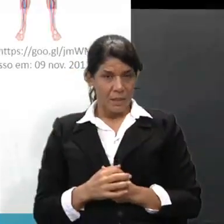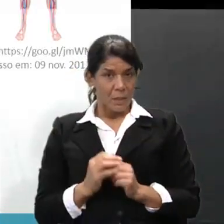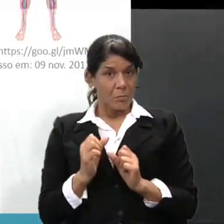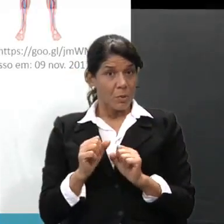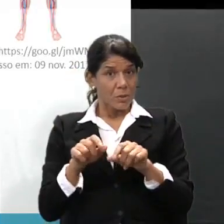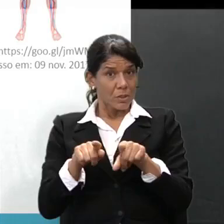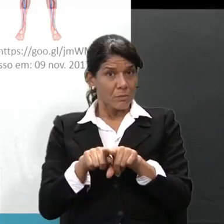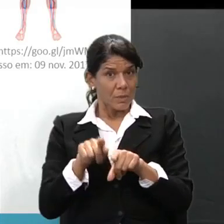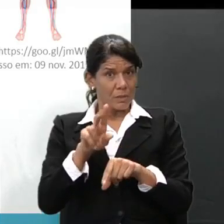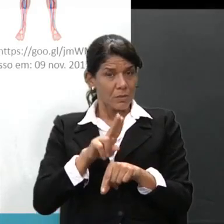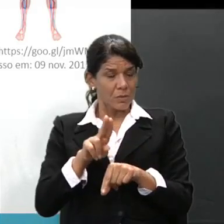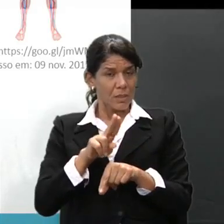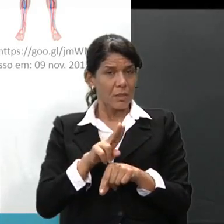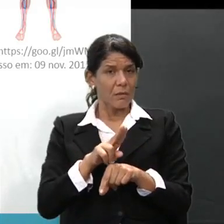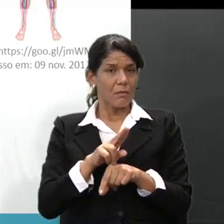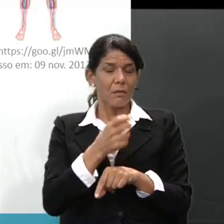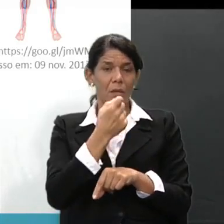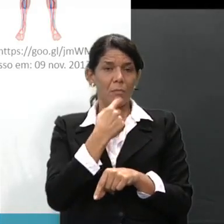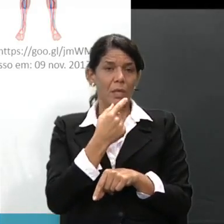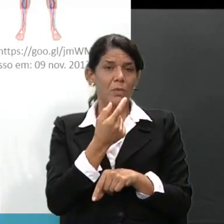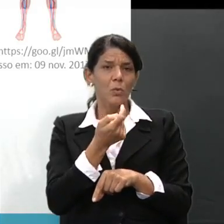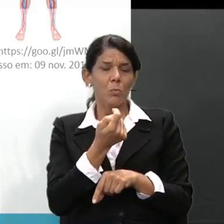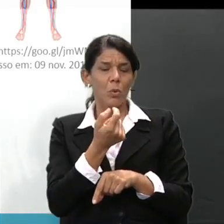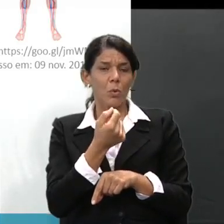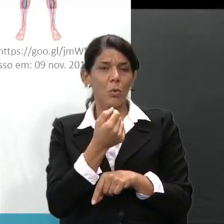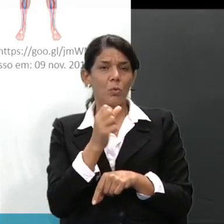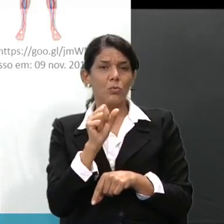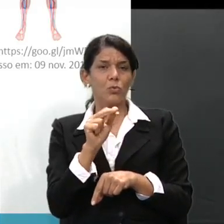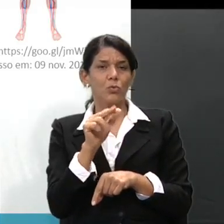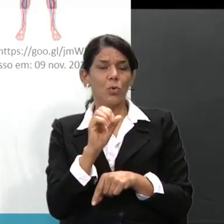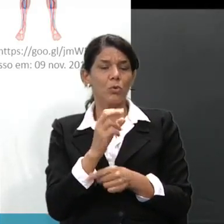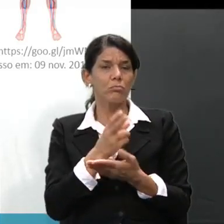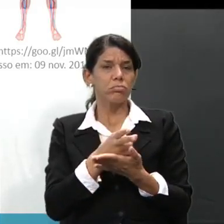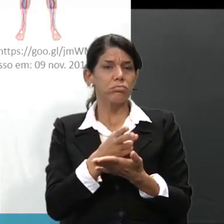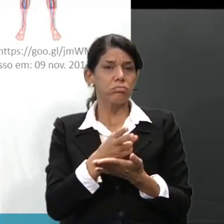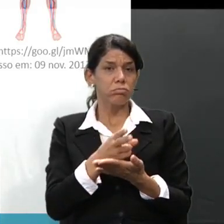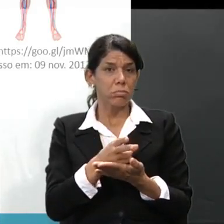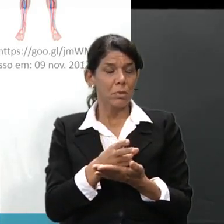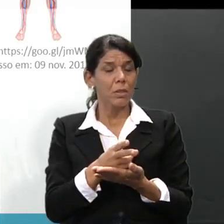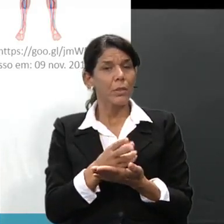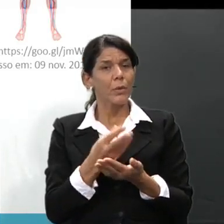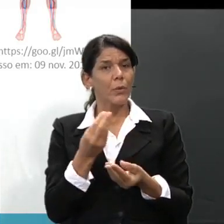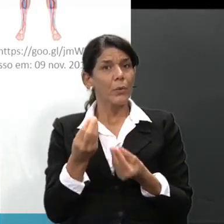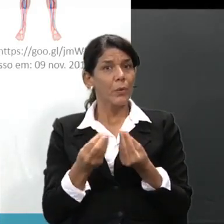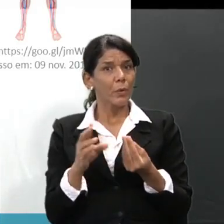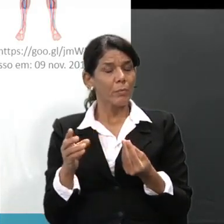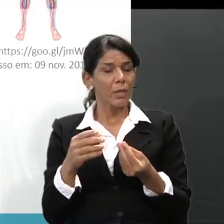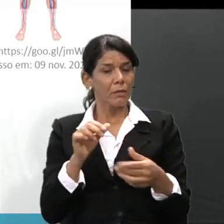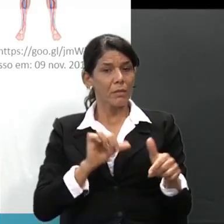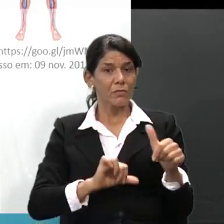Pode ser administrada em doses únicas ou em soro de maneira contínua, como é o caso